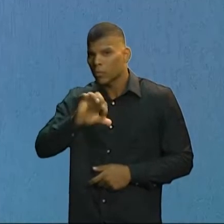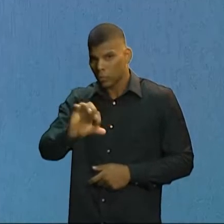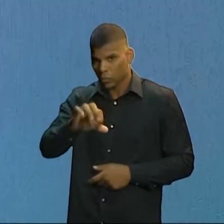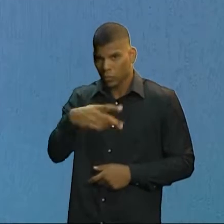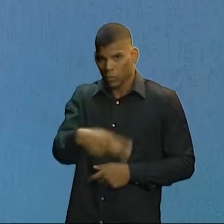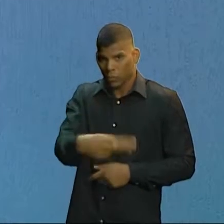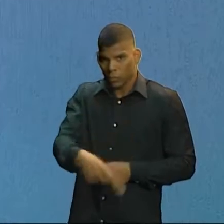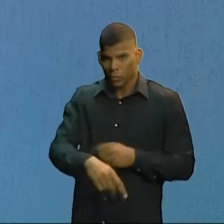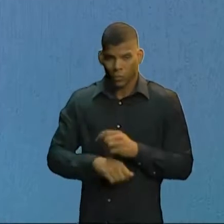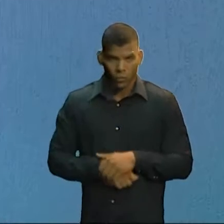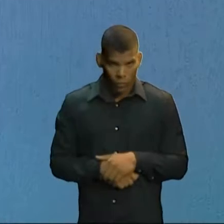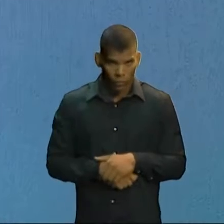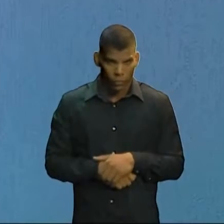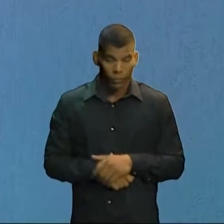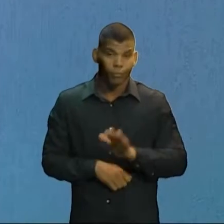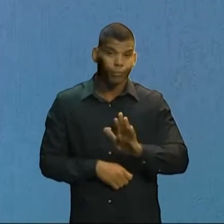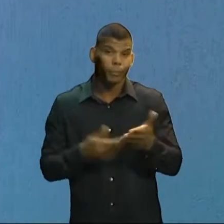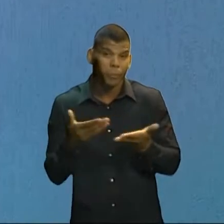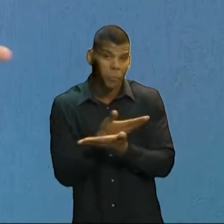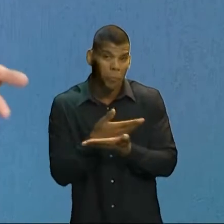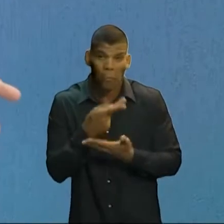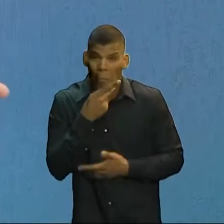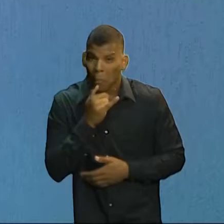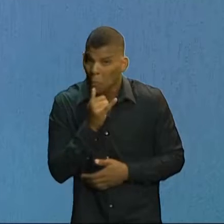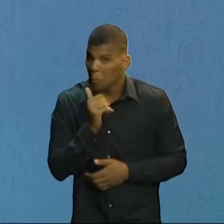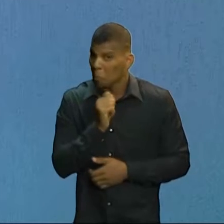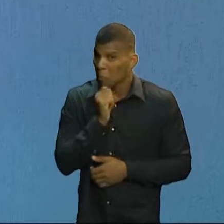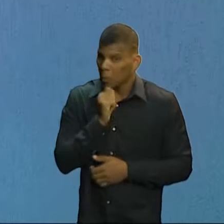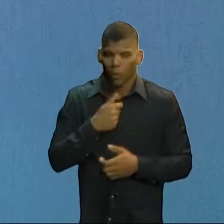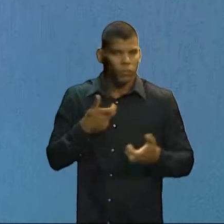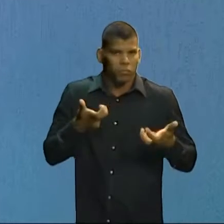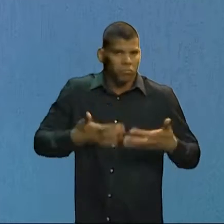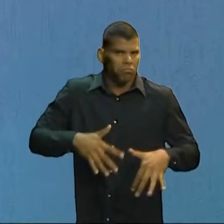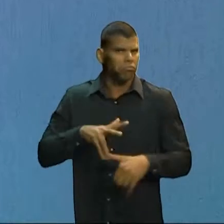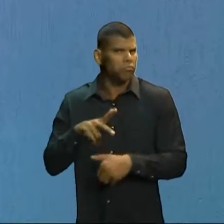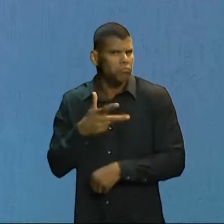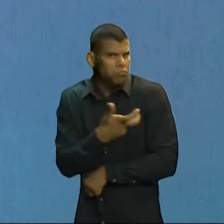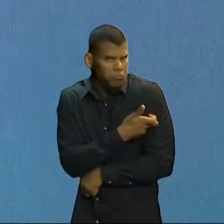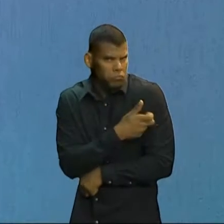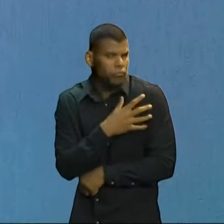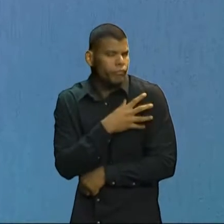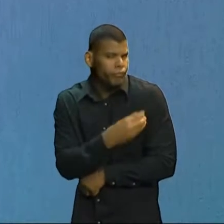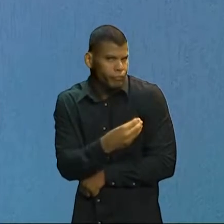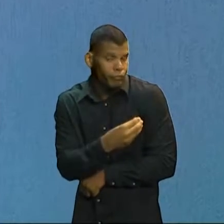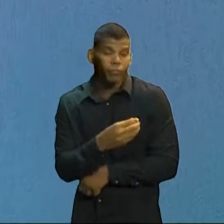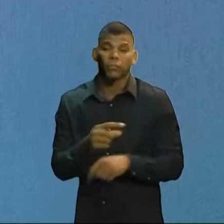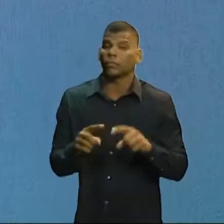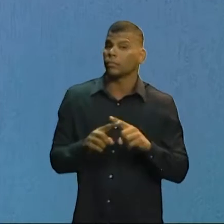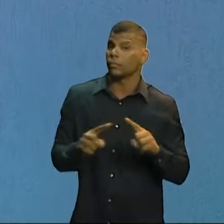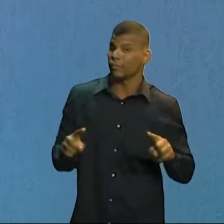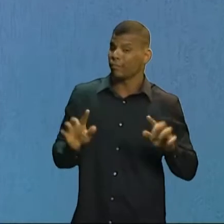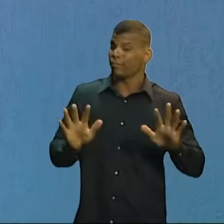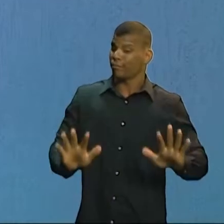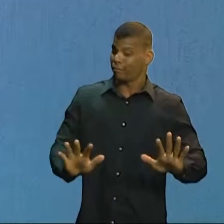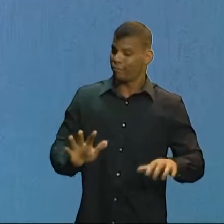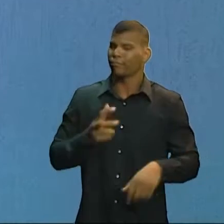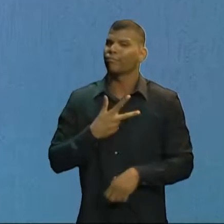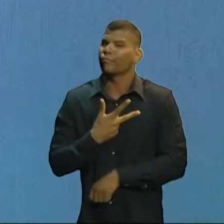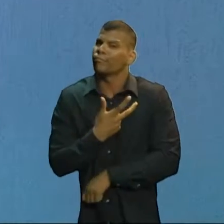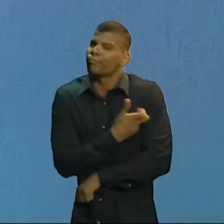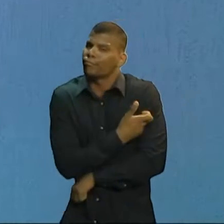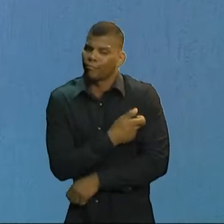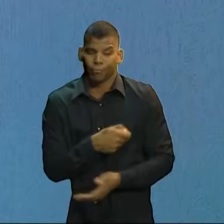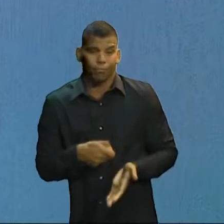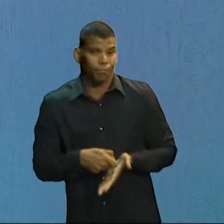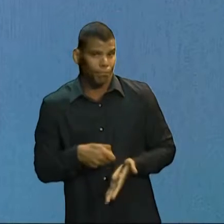diante deste cenário, alguns pais não pretendem vacinar os filhos. No entanto, vacinação é uma obrigação